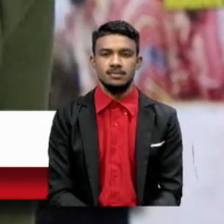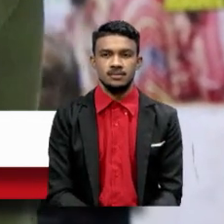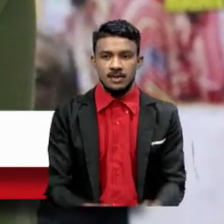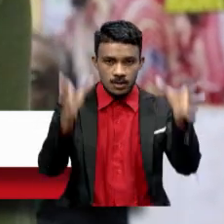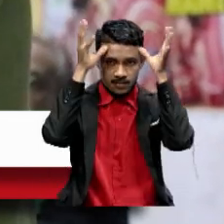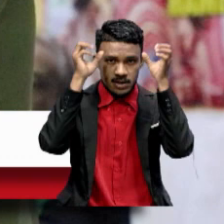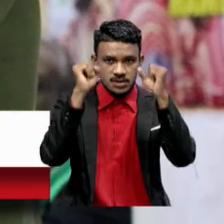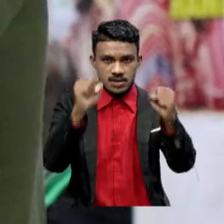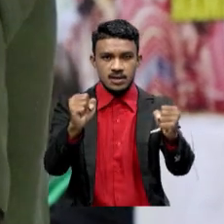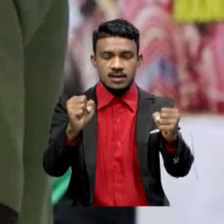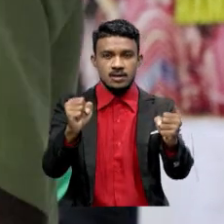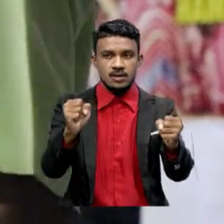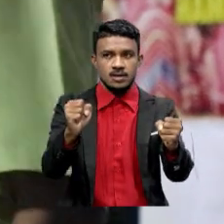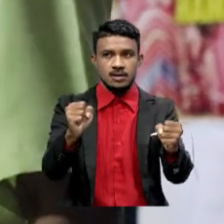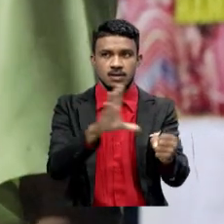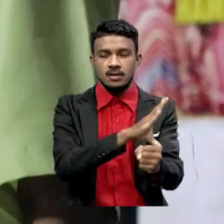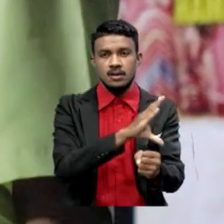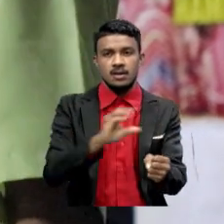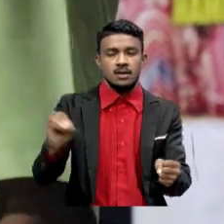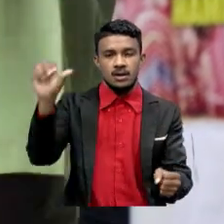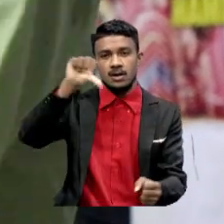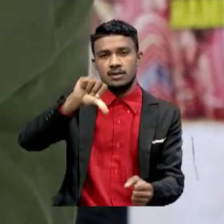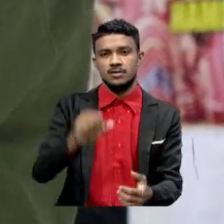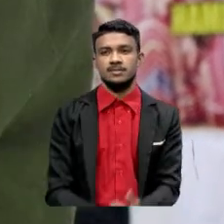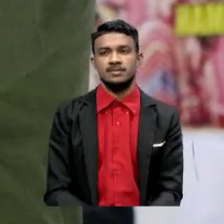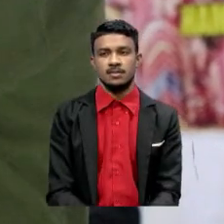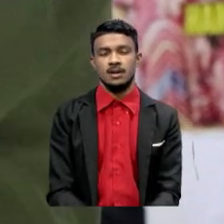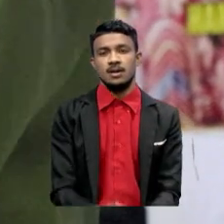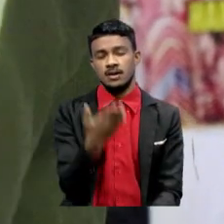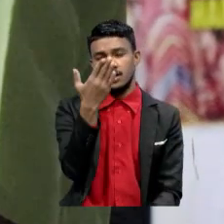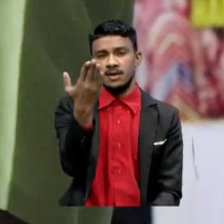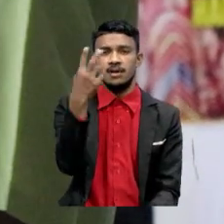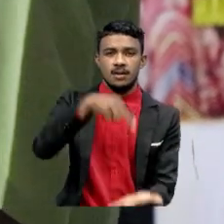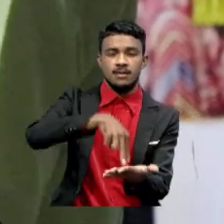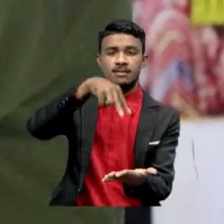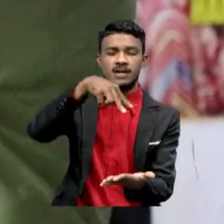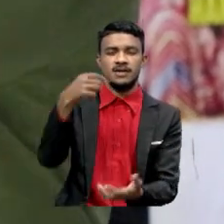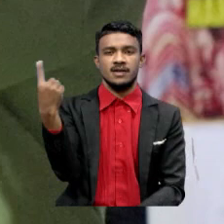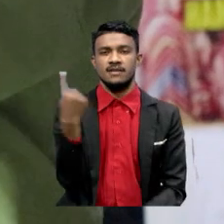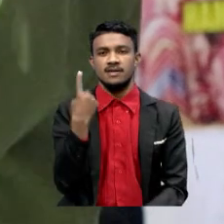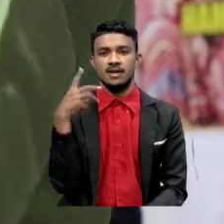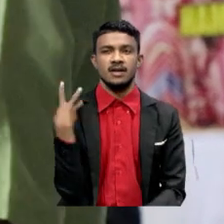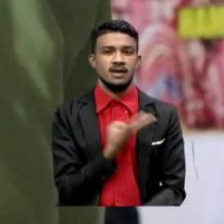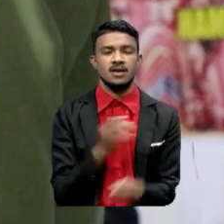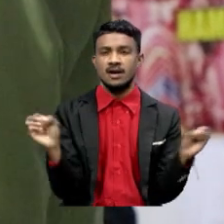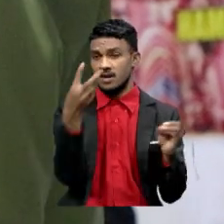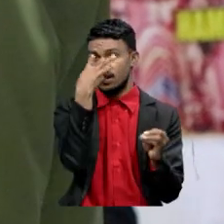presiden Prabowo laku ni ama kami kita bersuara